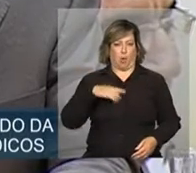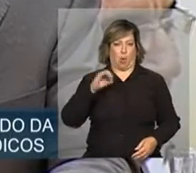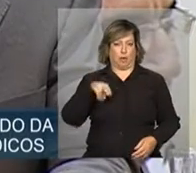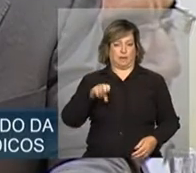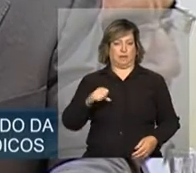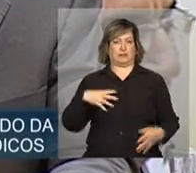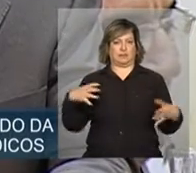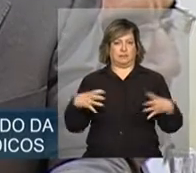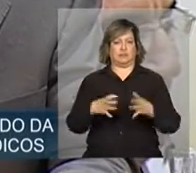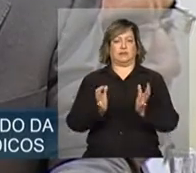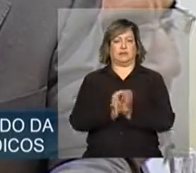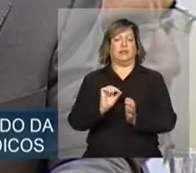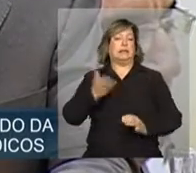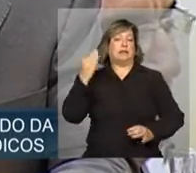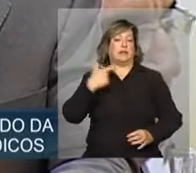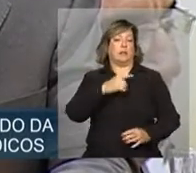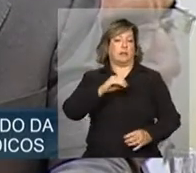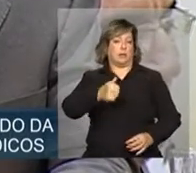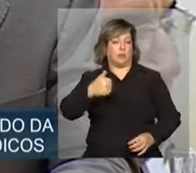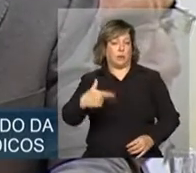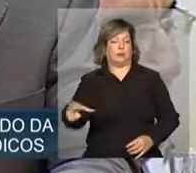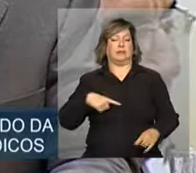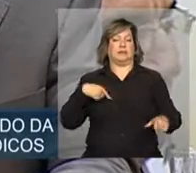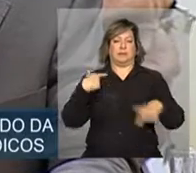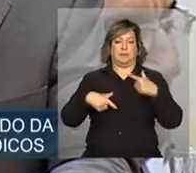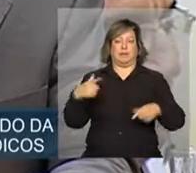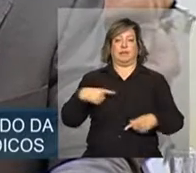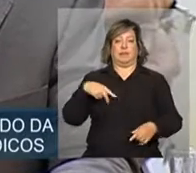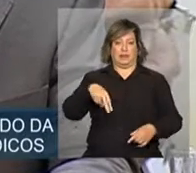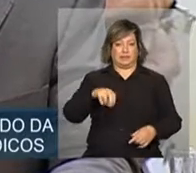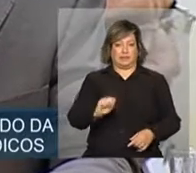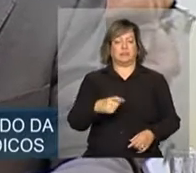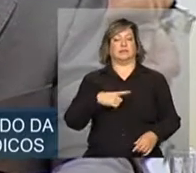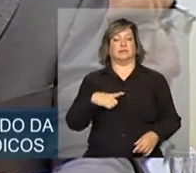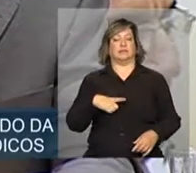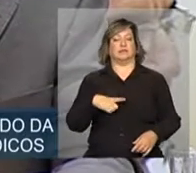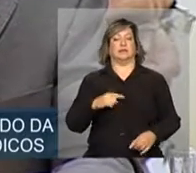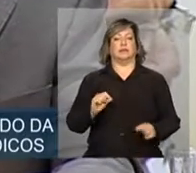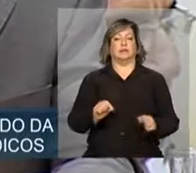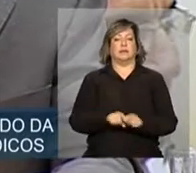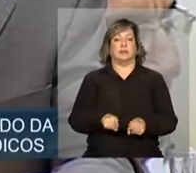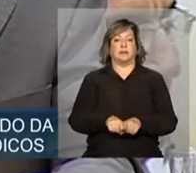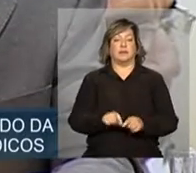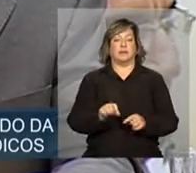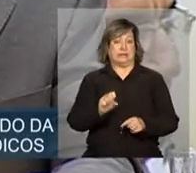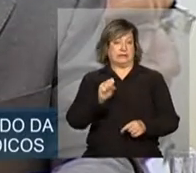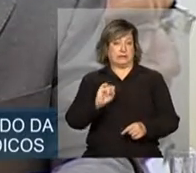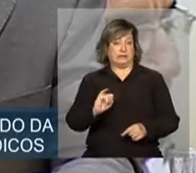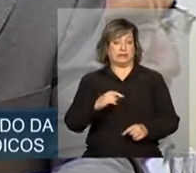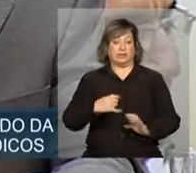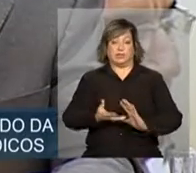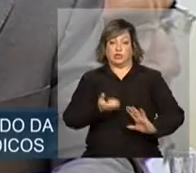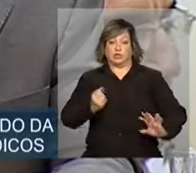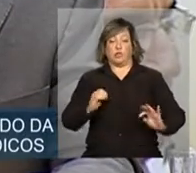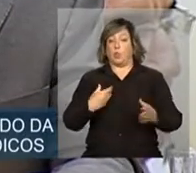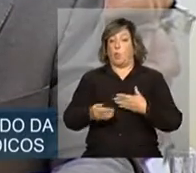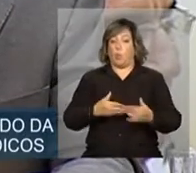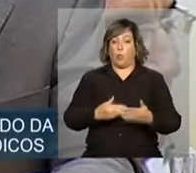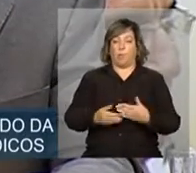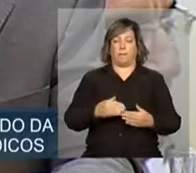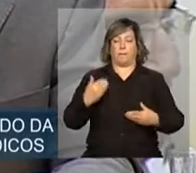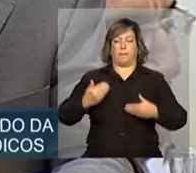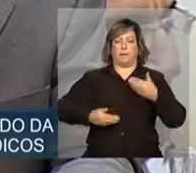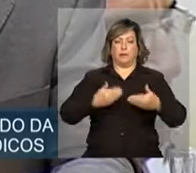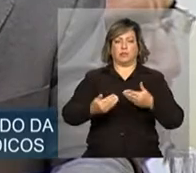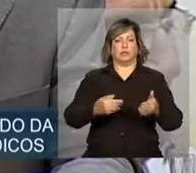2012 e desde 2002 Ele trabalha na n s e se excluiu de qualquer processo ou